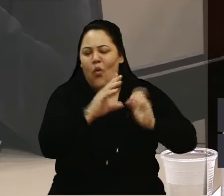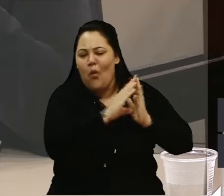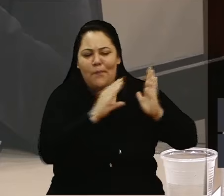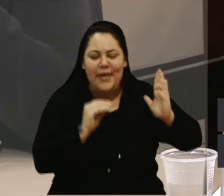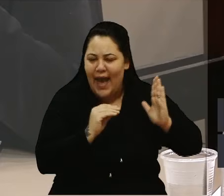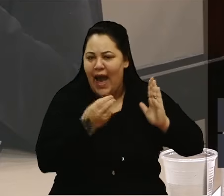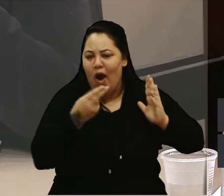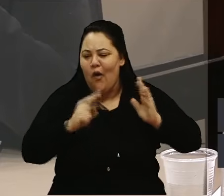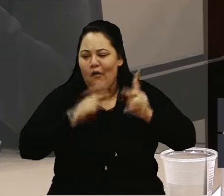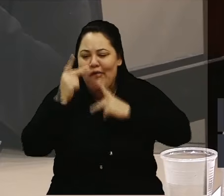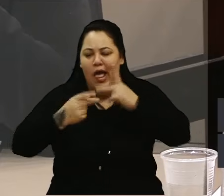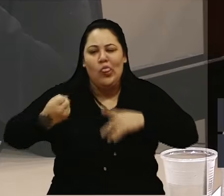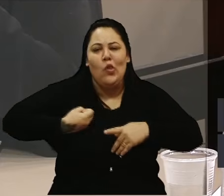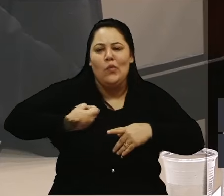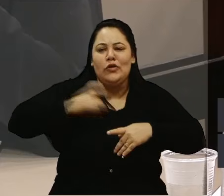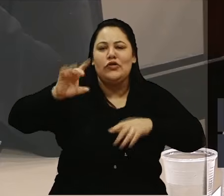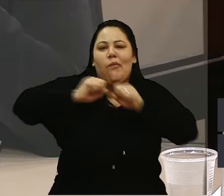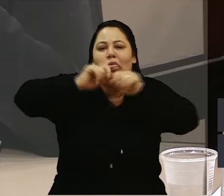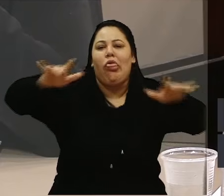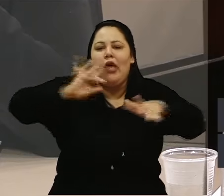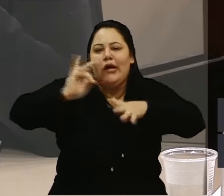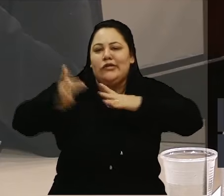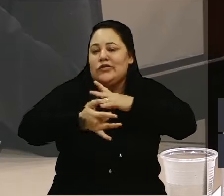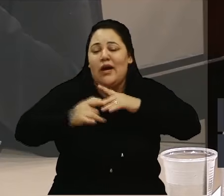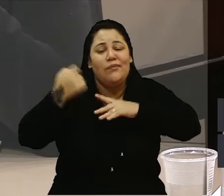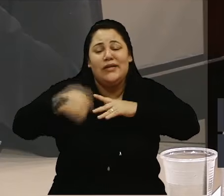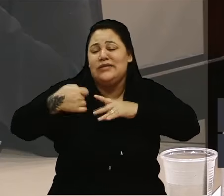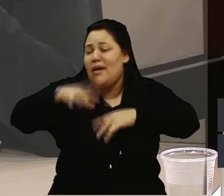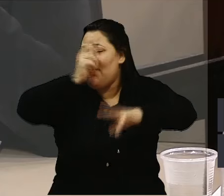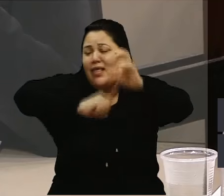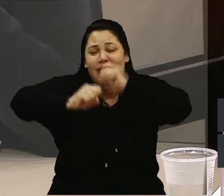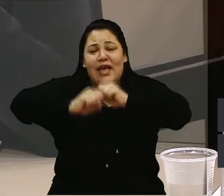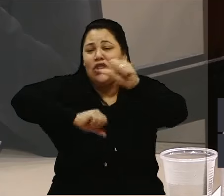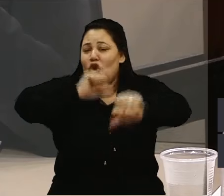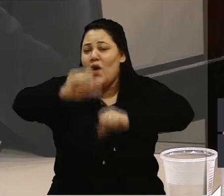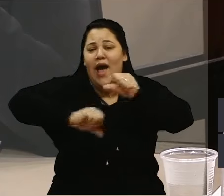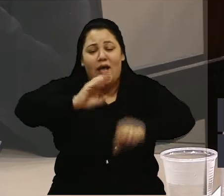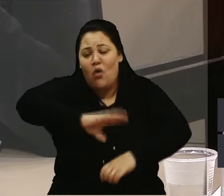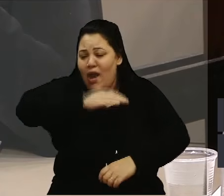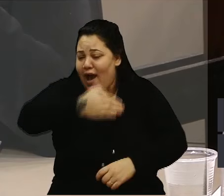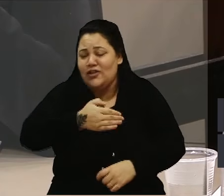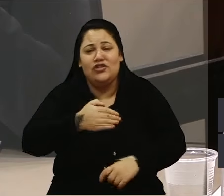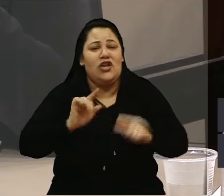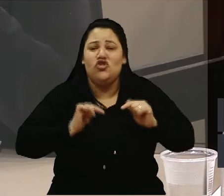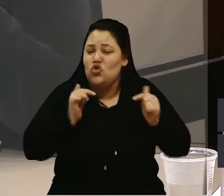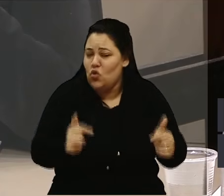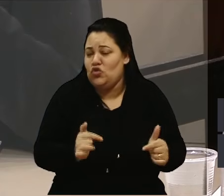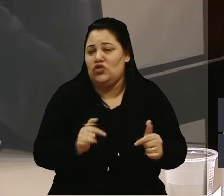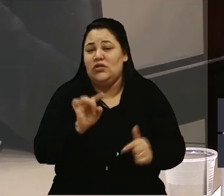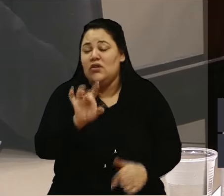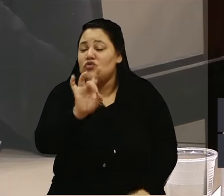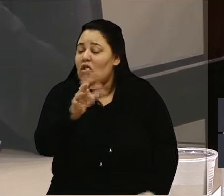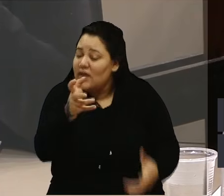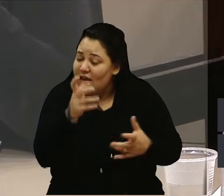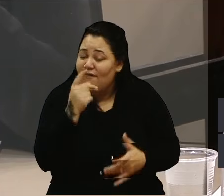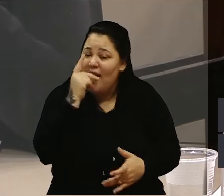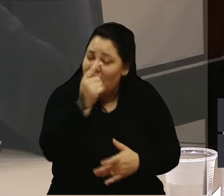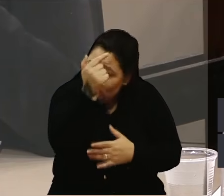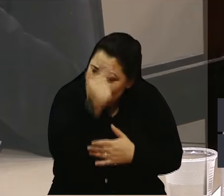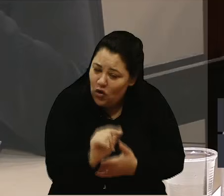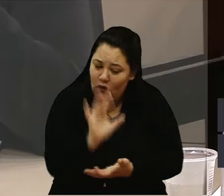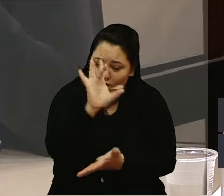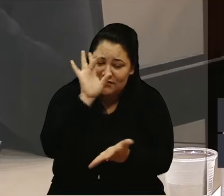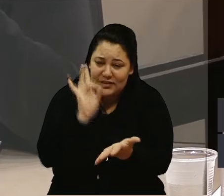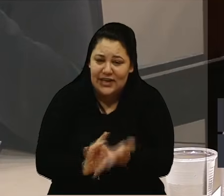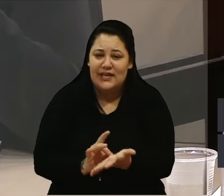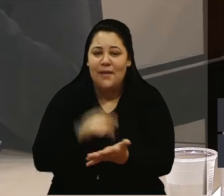ficar citando números nas redes sociais, como o prefeito vem fazendo, porque não vai mudar, né? Então, eu só queria dizer que aqui, mais uma vez, deixo registrado que